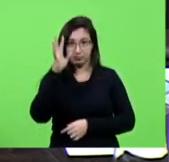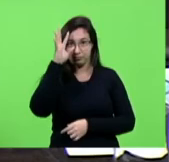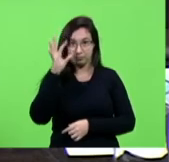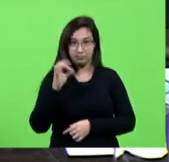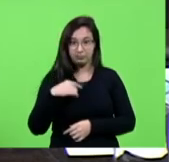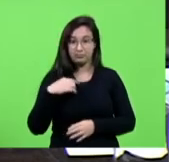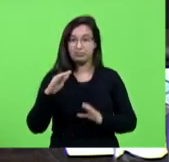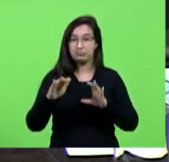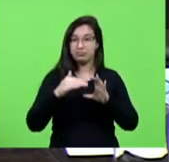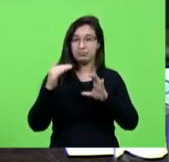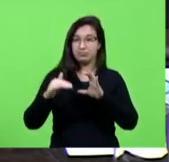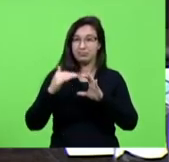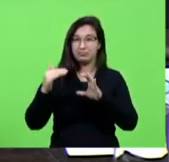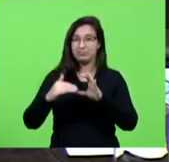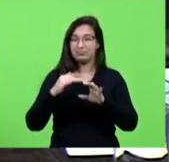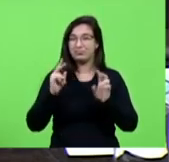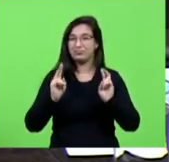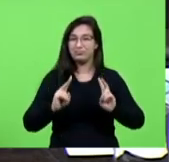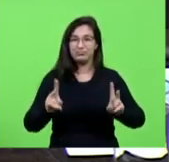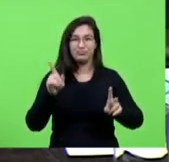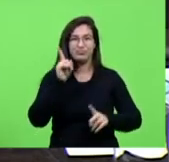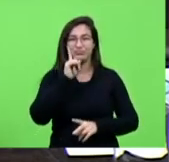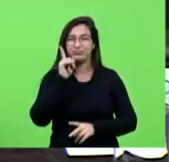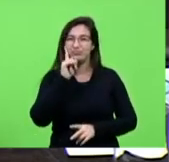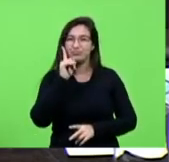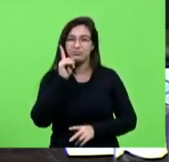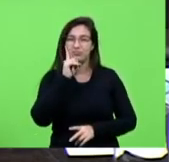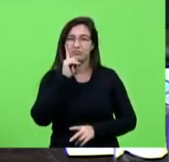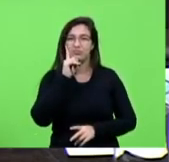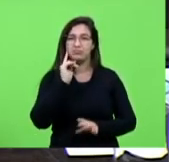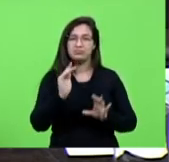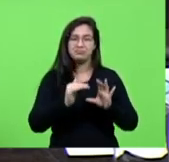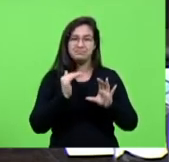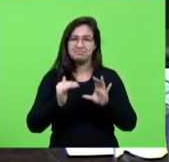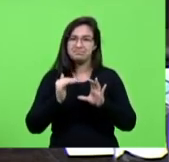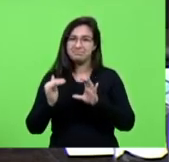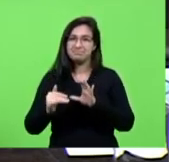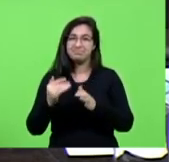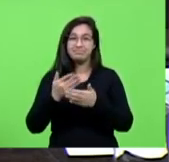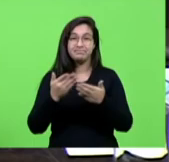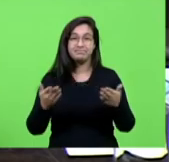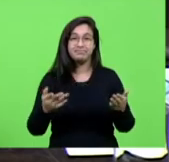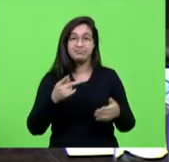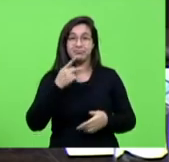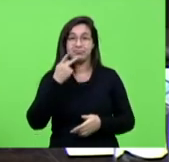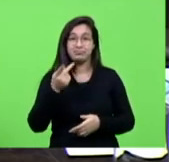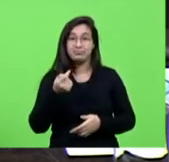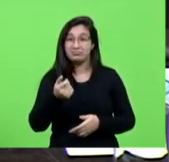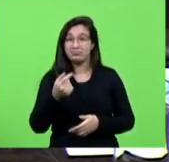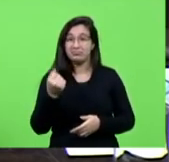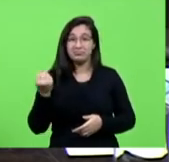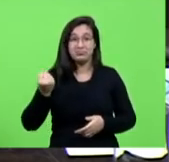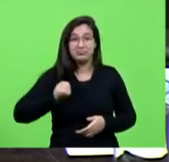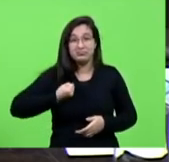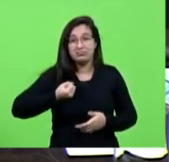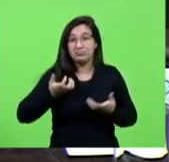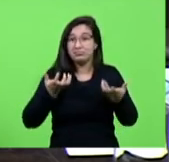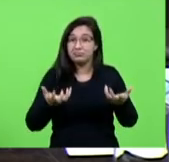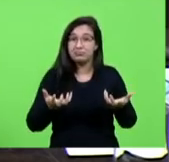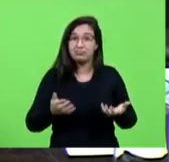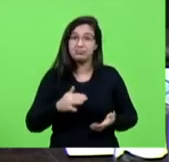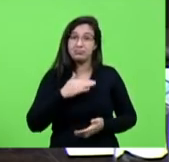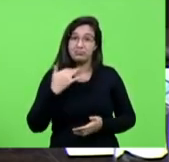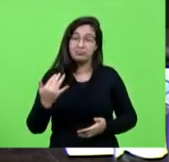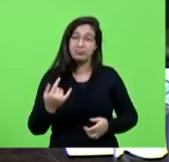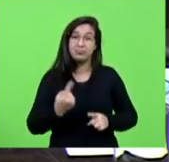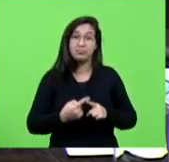recebo de mensagens desse pessoal, de pessoas dizendo que estão à beira de se matar, porque não sabem mais para